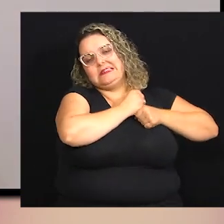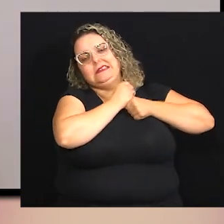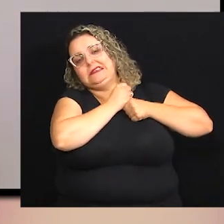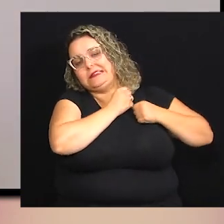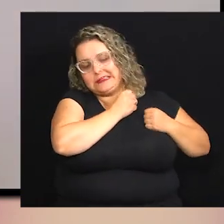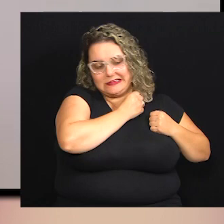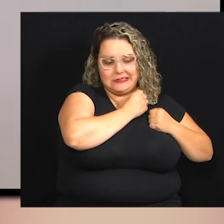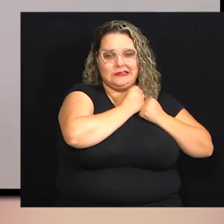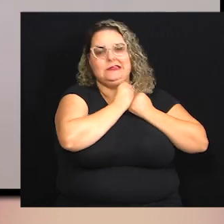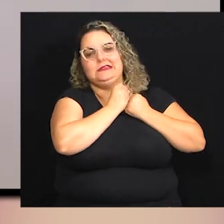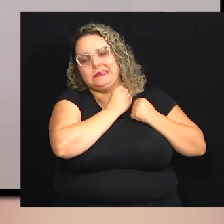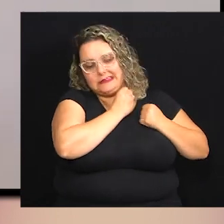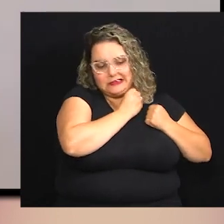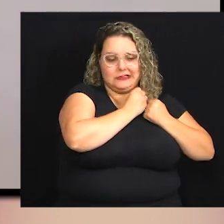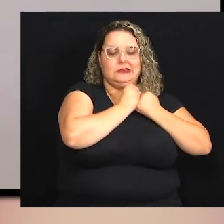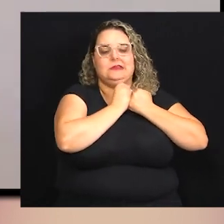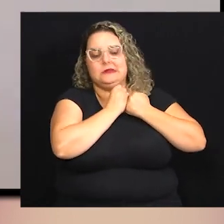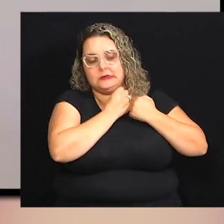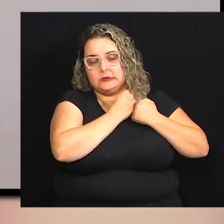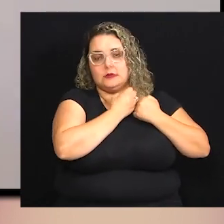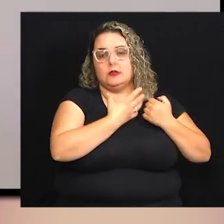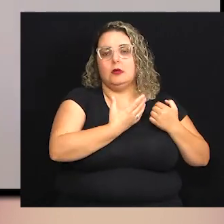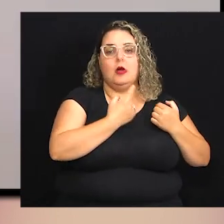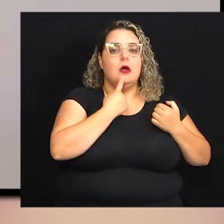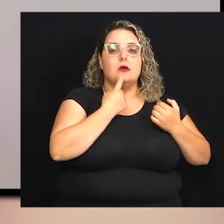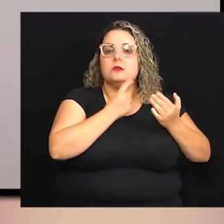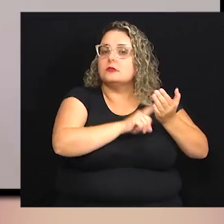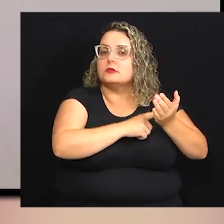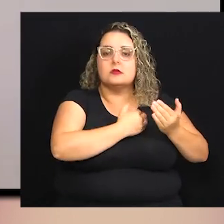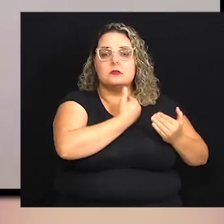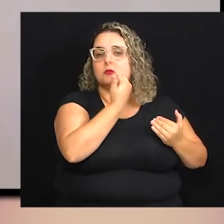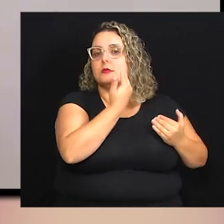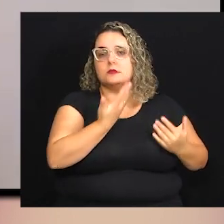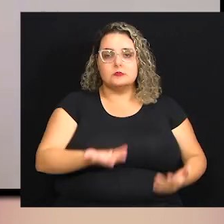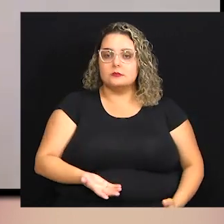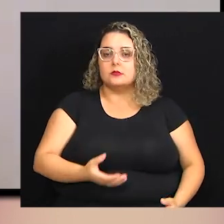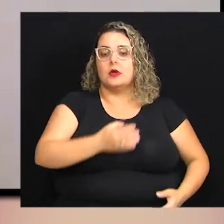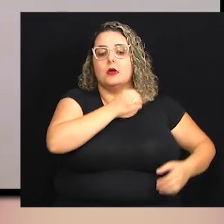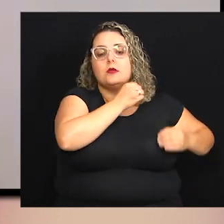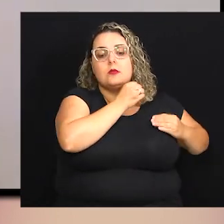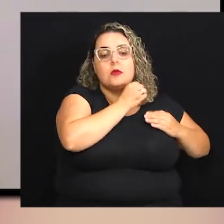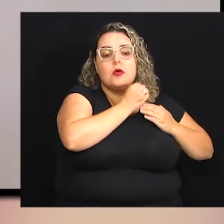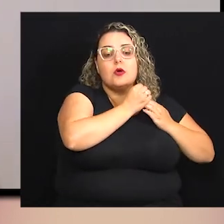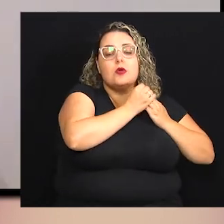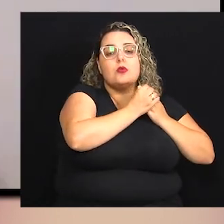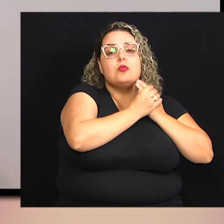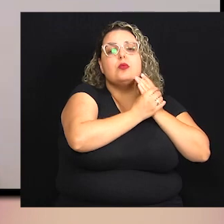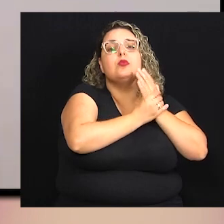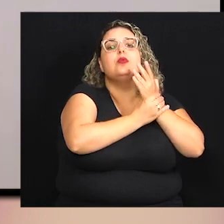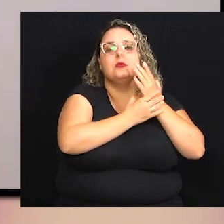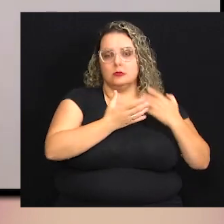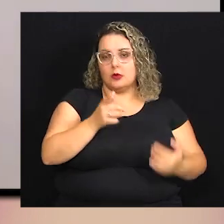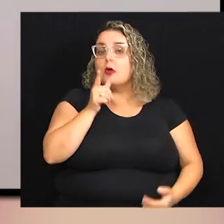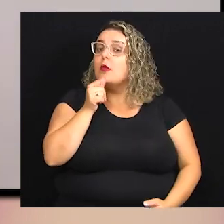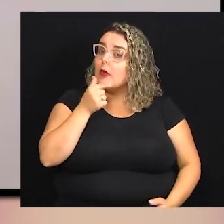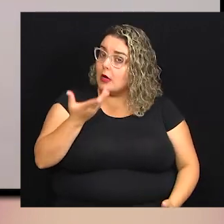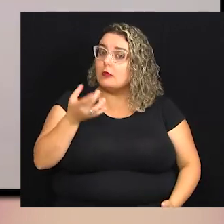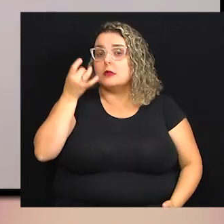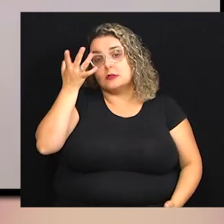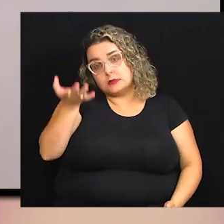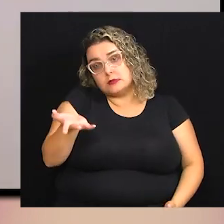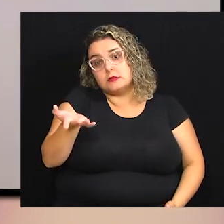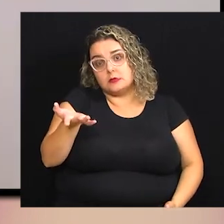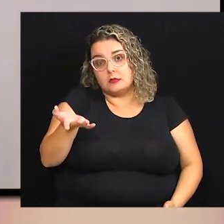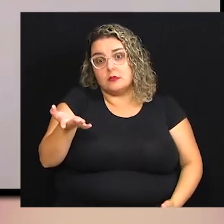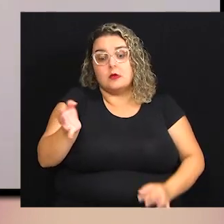e ali ele tem um entupimento, alguma coisa que entope a artéria, e eu posso ter um problema mais sério. E às vezes